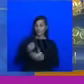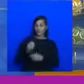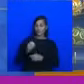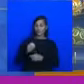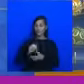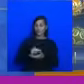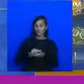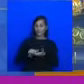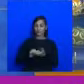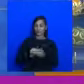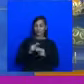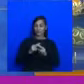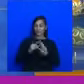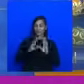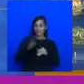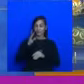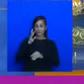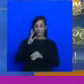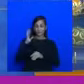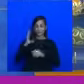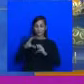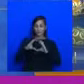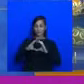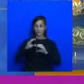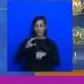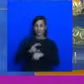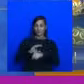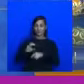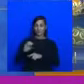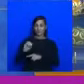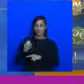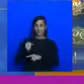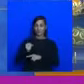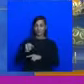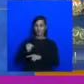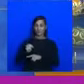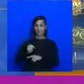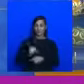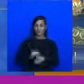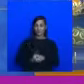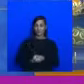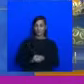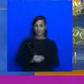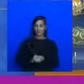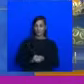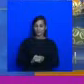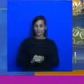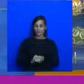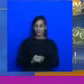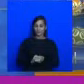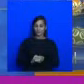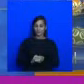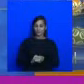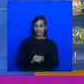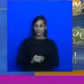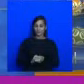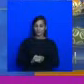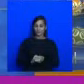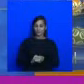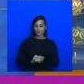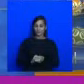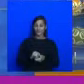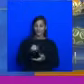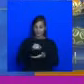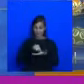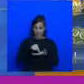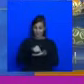10. Loterias Caixa. Já pensou? Bola cinza 08. Cinza número 08.